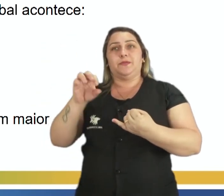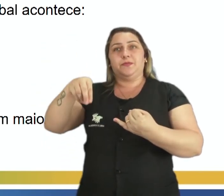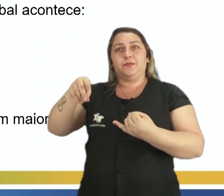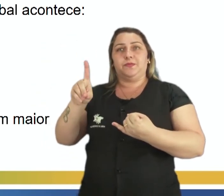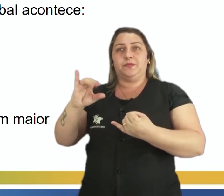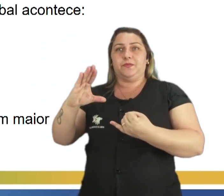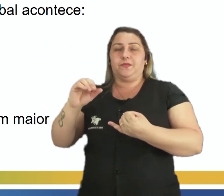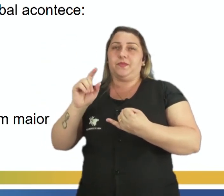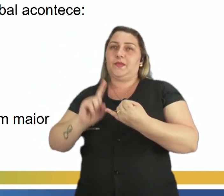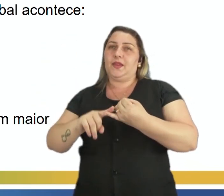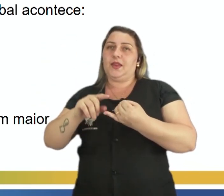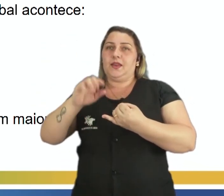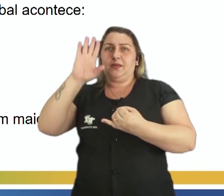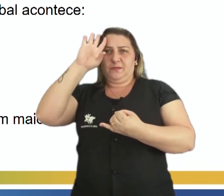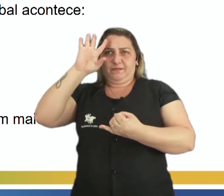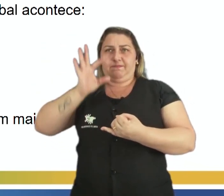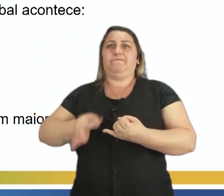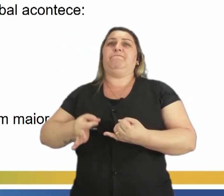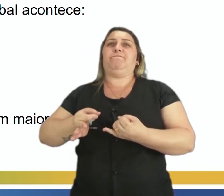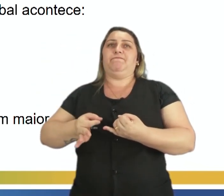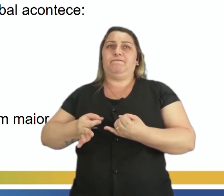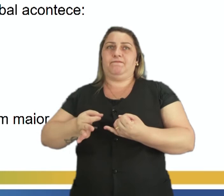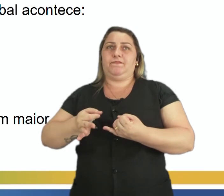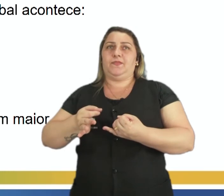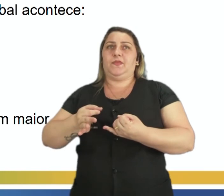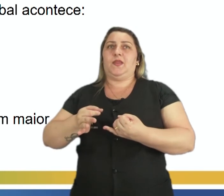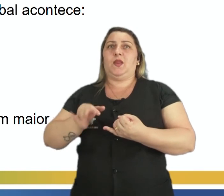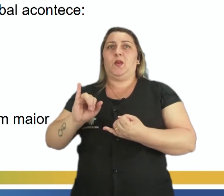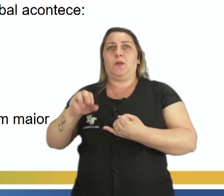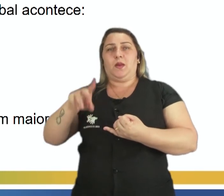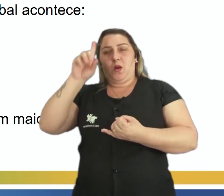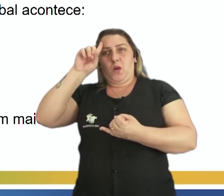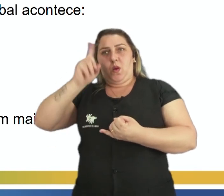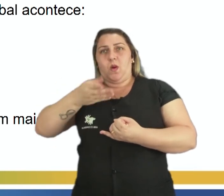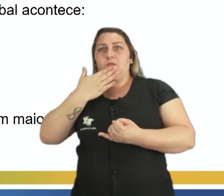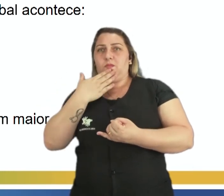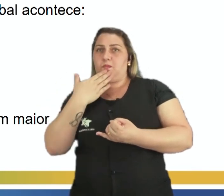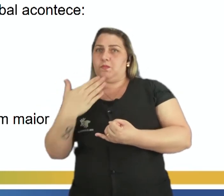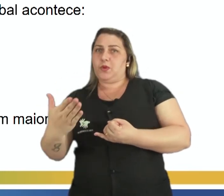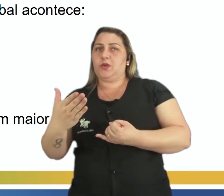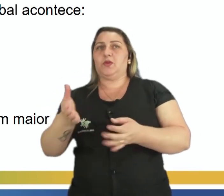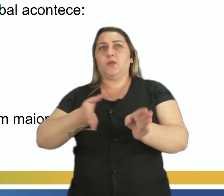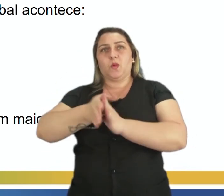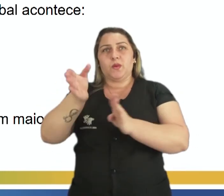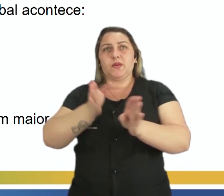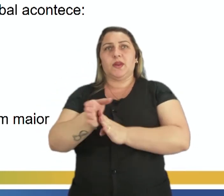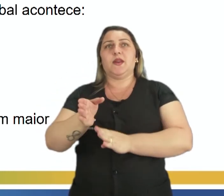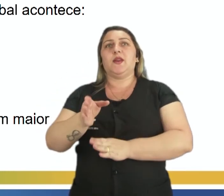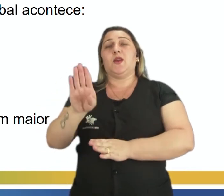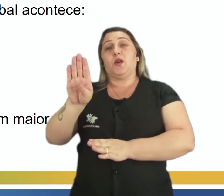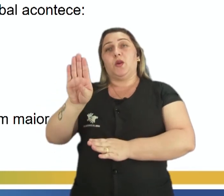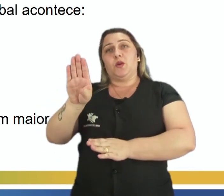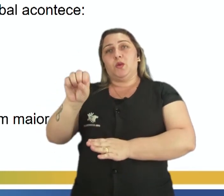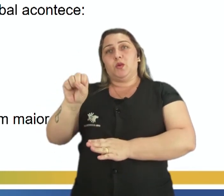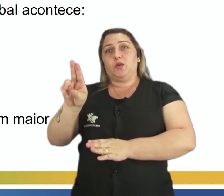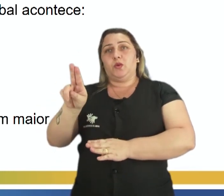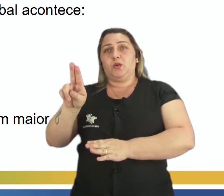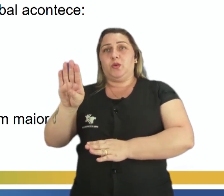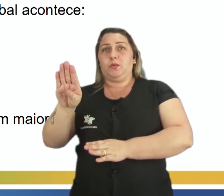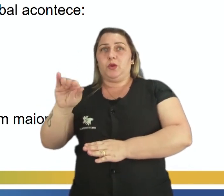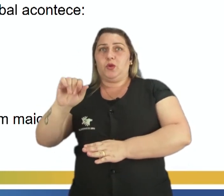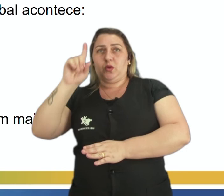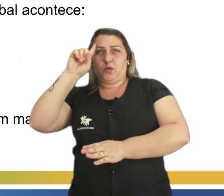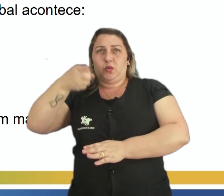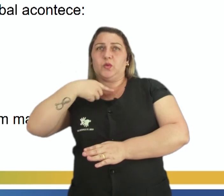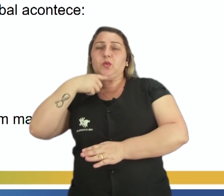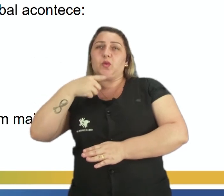o indicativo indica certeza, o imperativo indica ordem, um pedido, e o subjuntivo indica